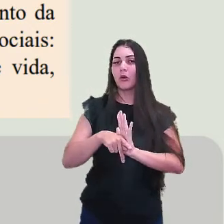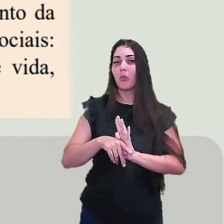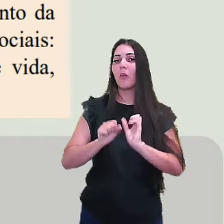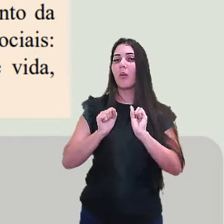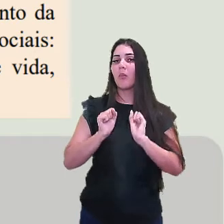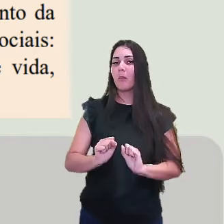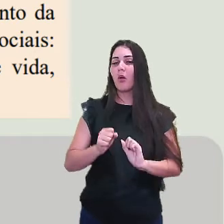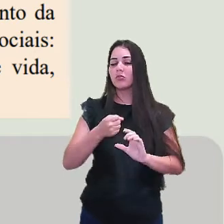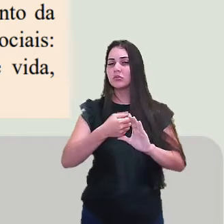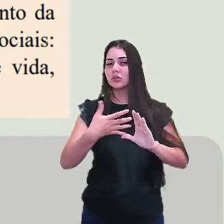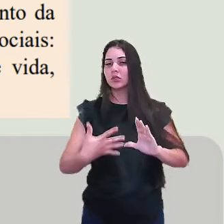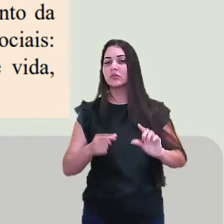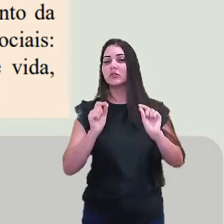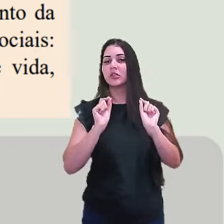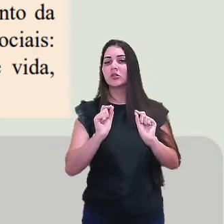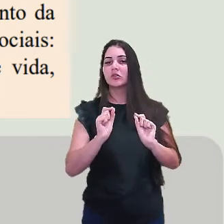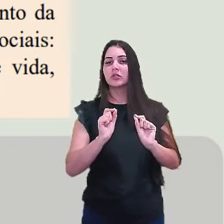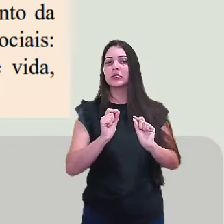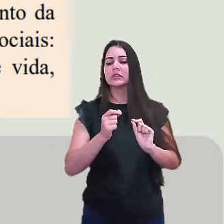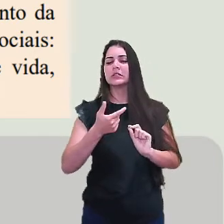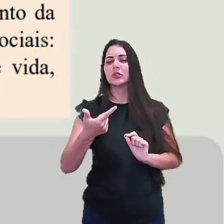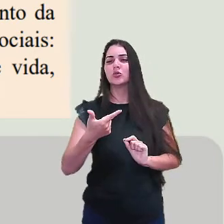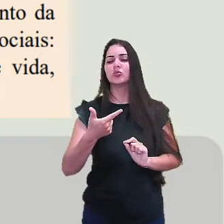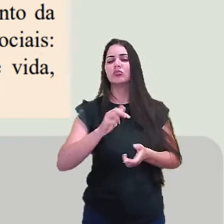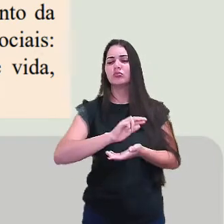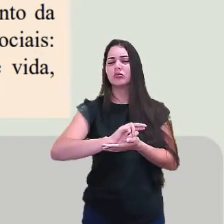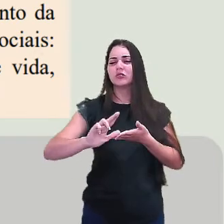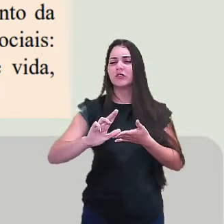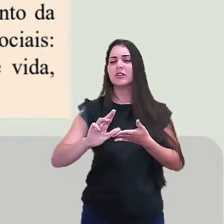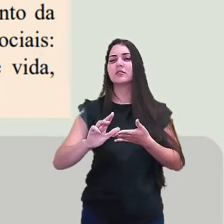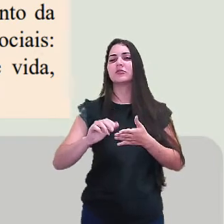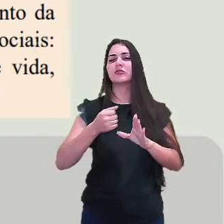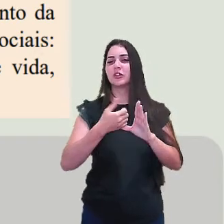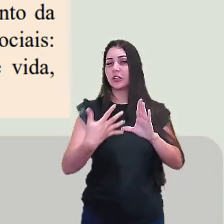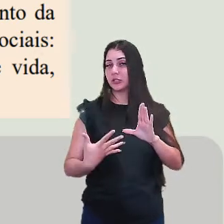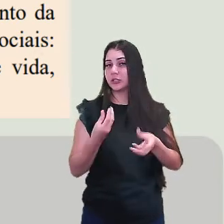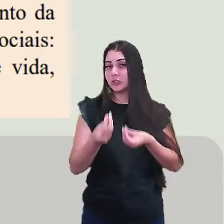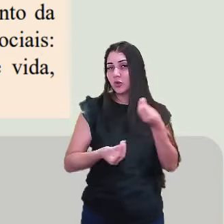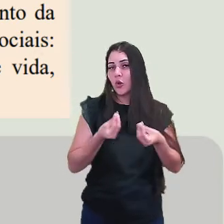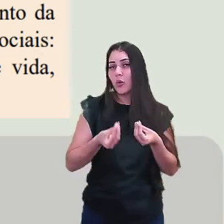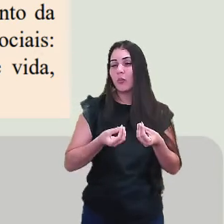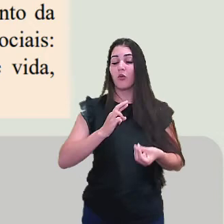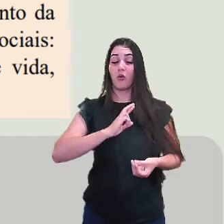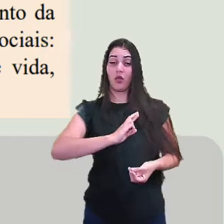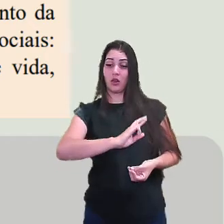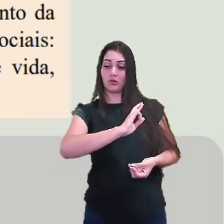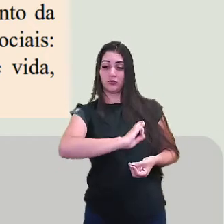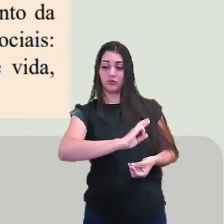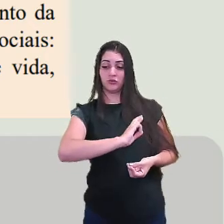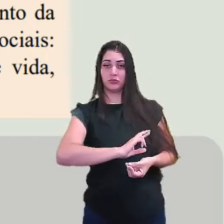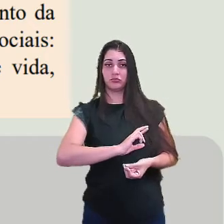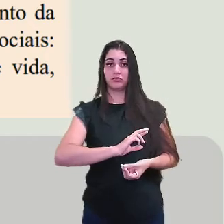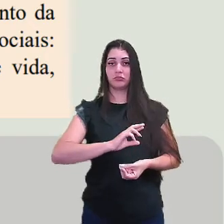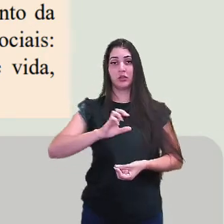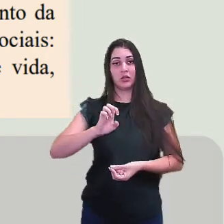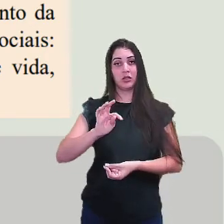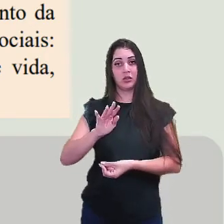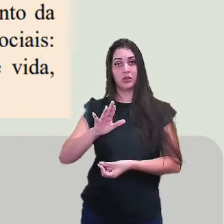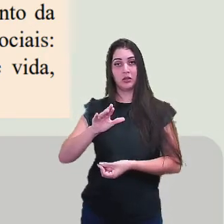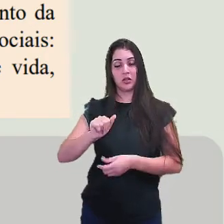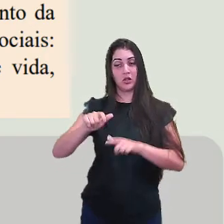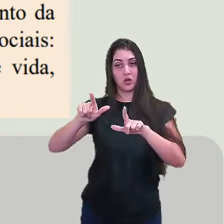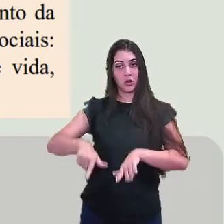ser classificada segundo vários aspectos, como religião, etnia, local de